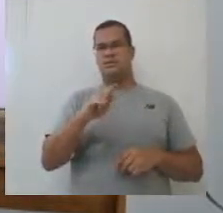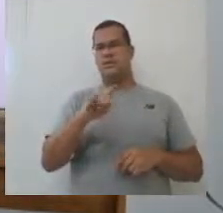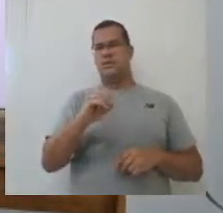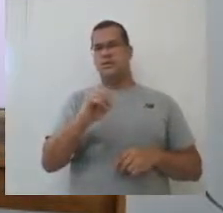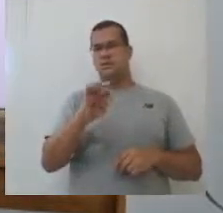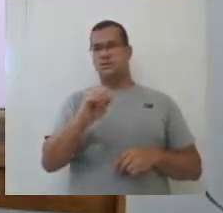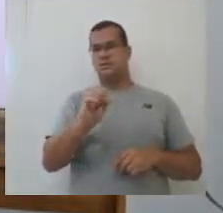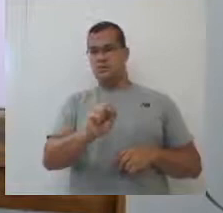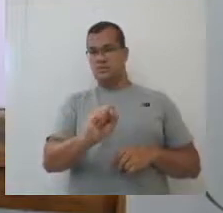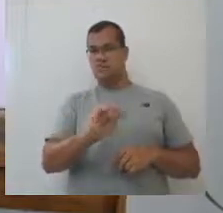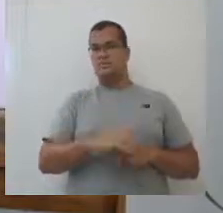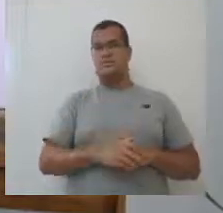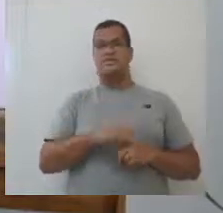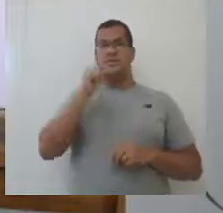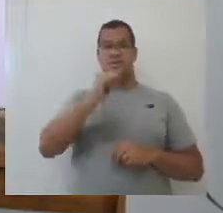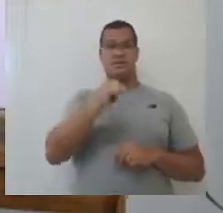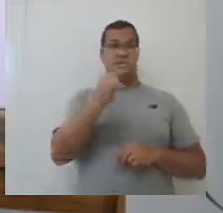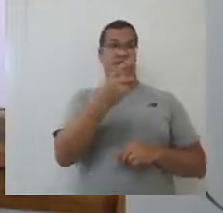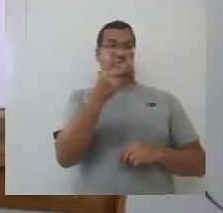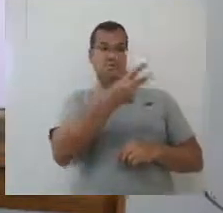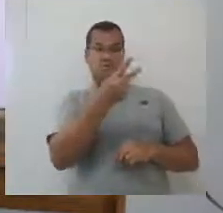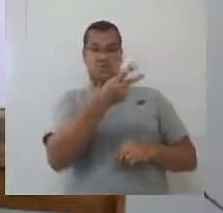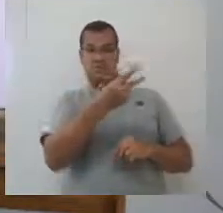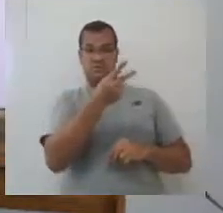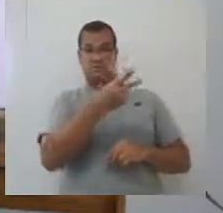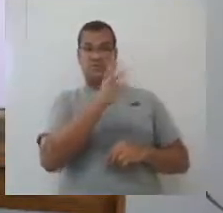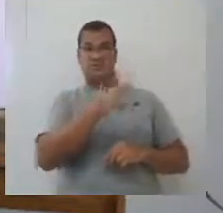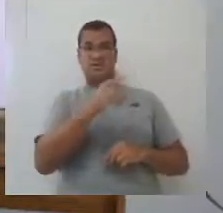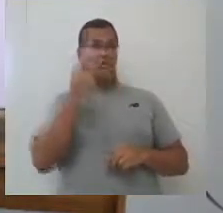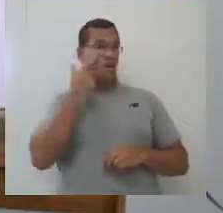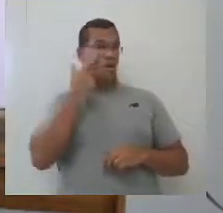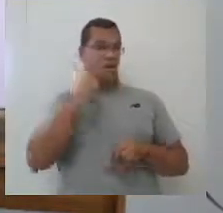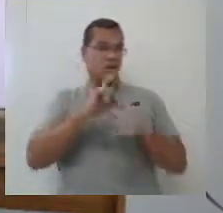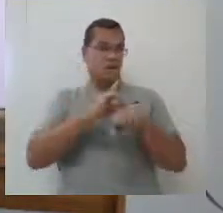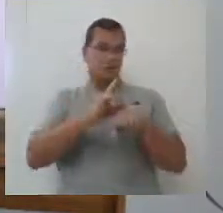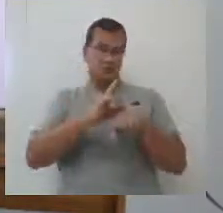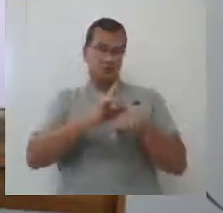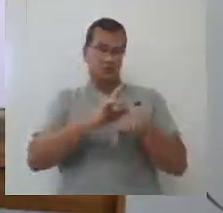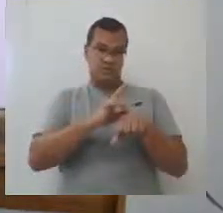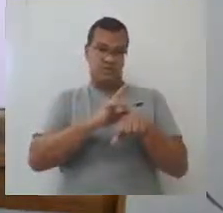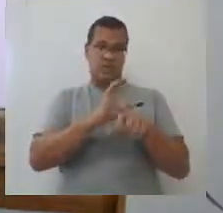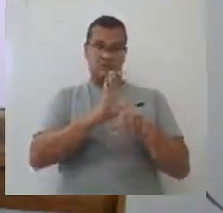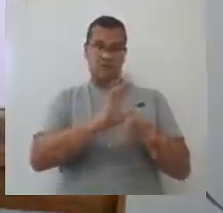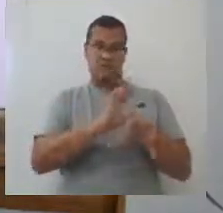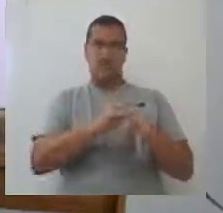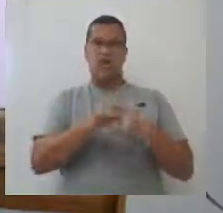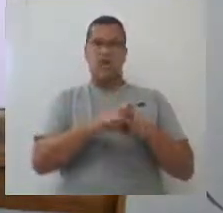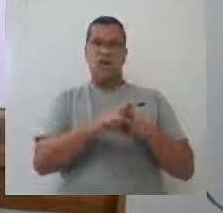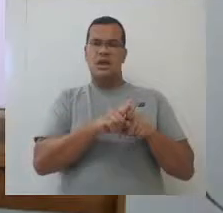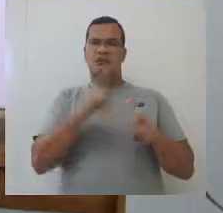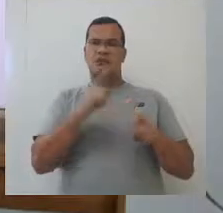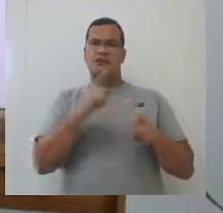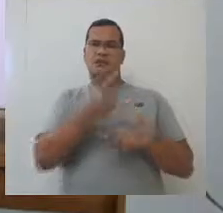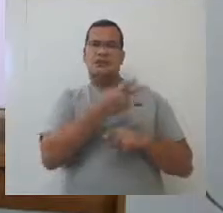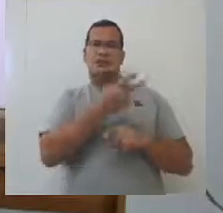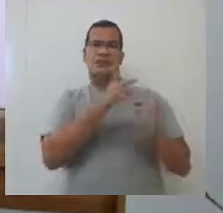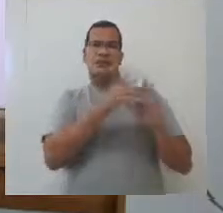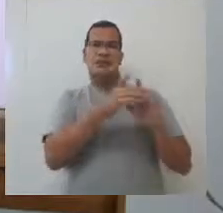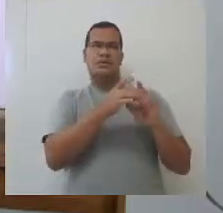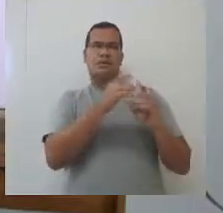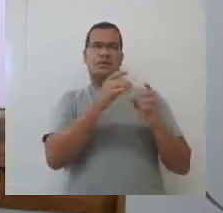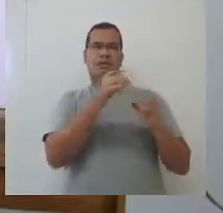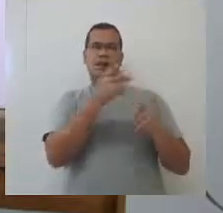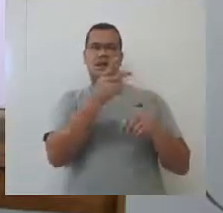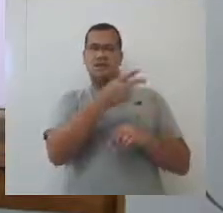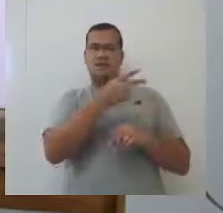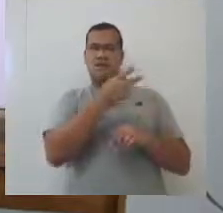problema? Porque assim, se o casal tem olhos escuros e geneticamente esse casal,